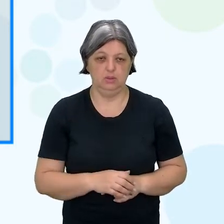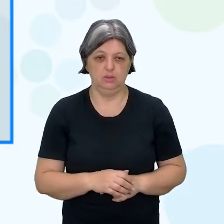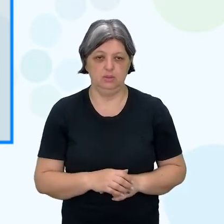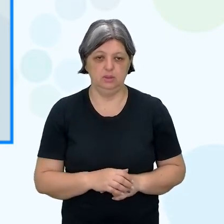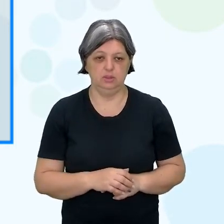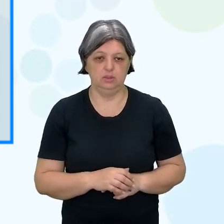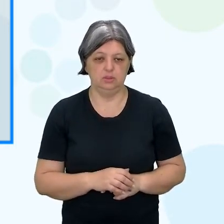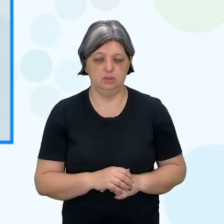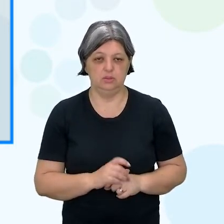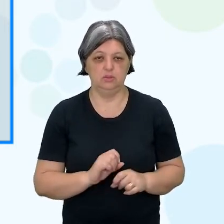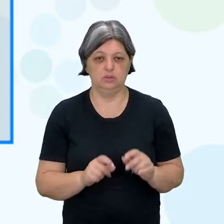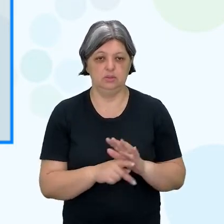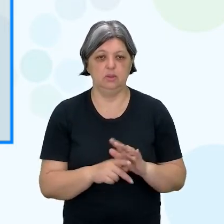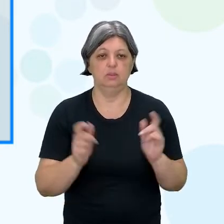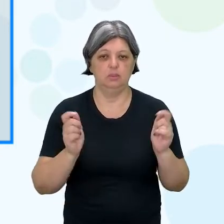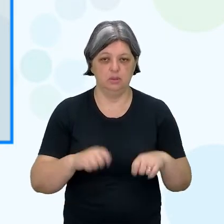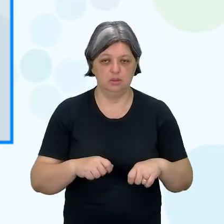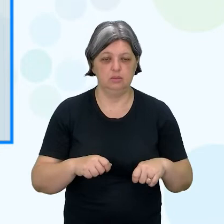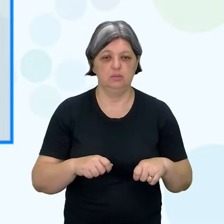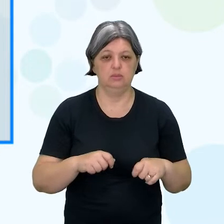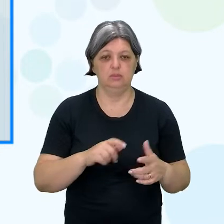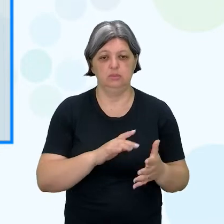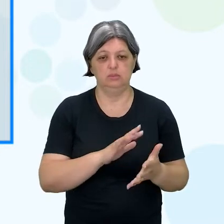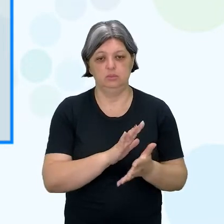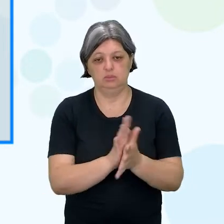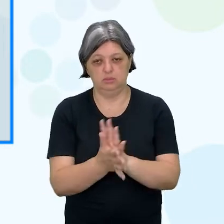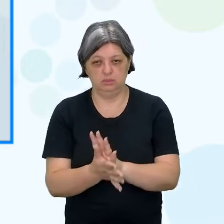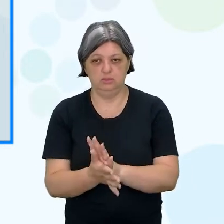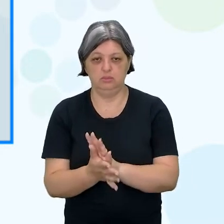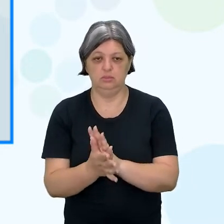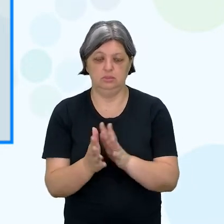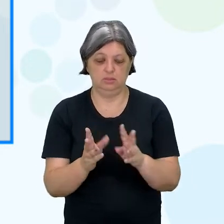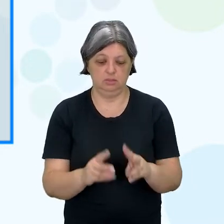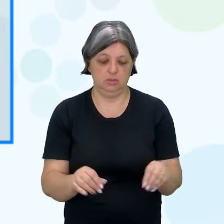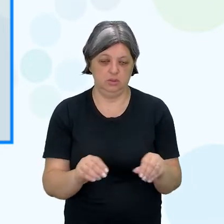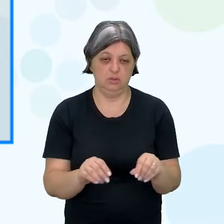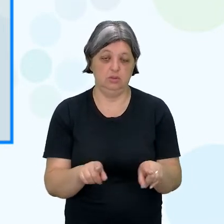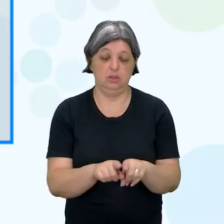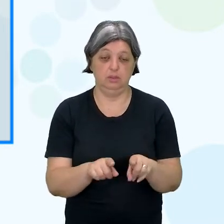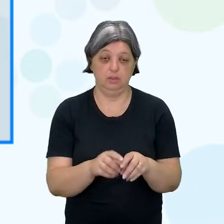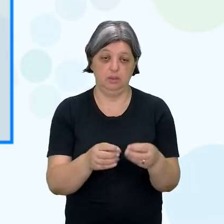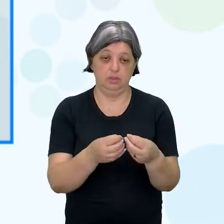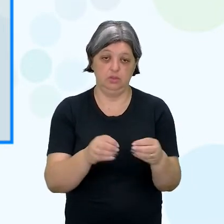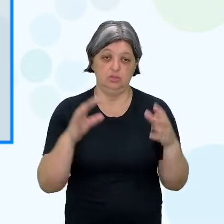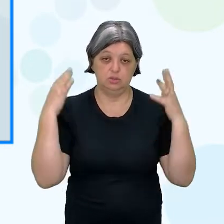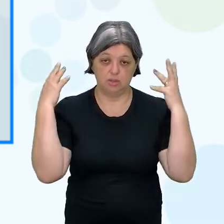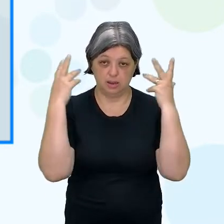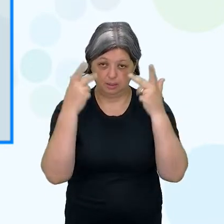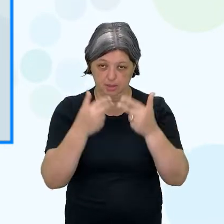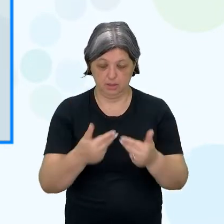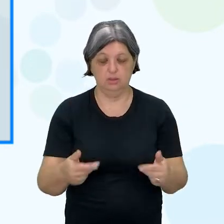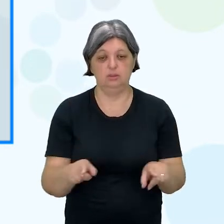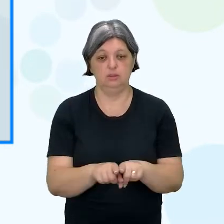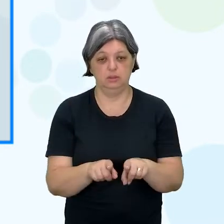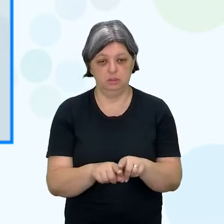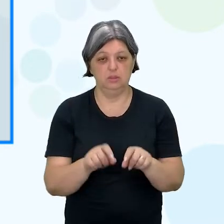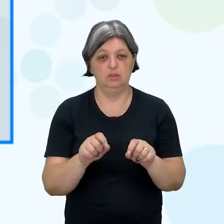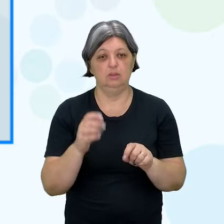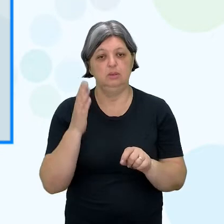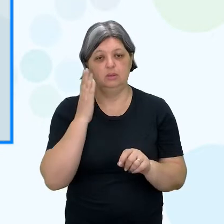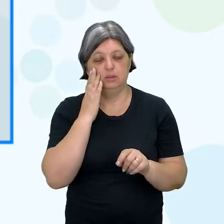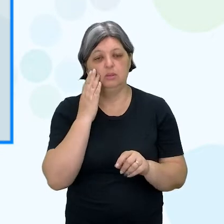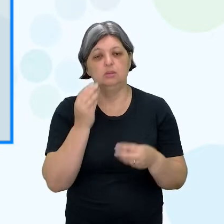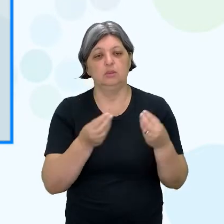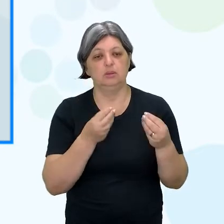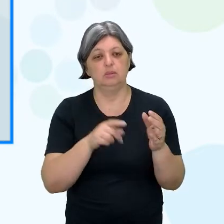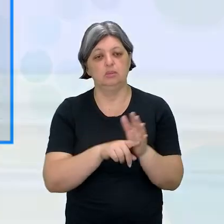nesse ambiente podem acabar afetando, né, o solo e os animais. Então a gente viu justamente como o cádmio